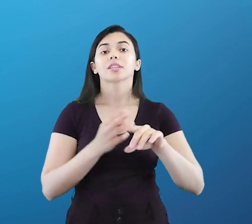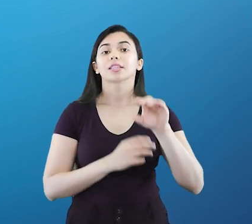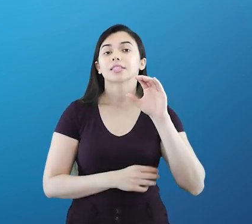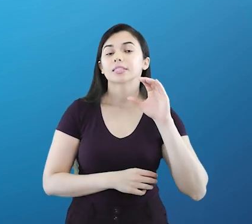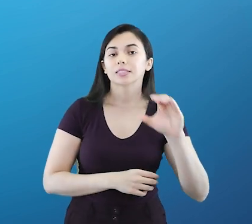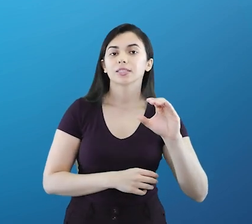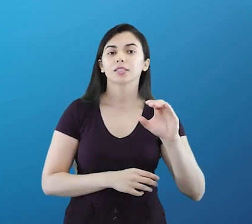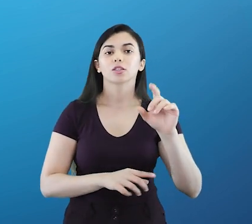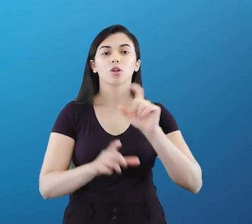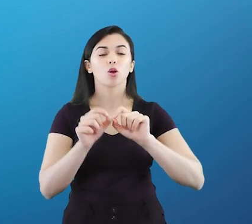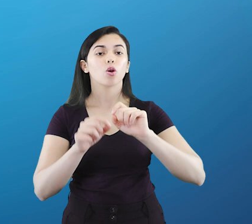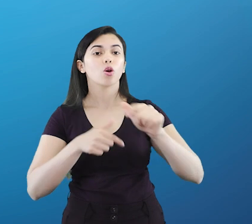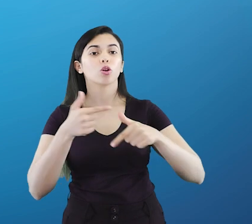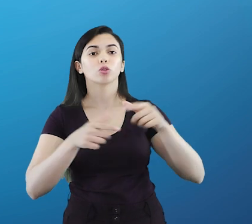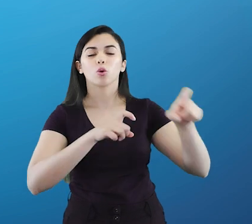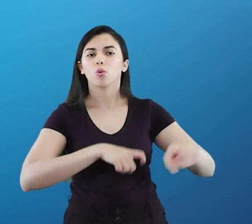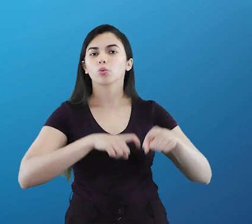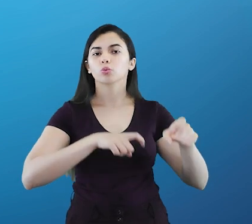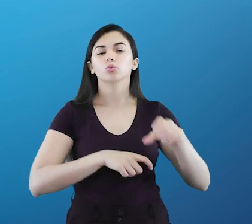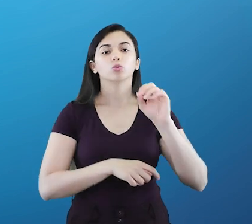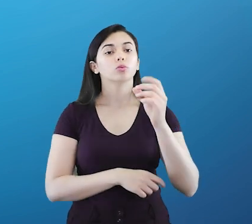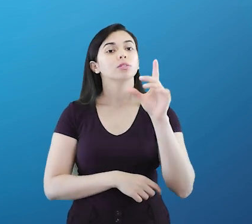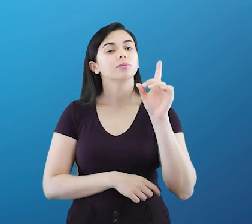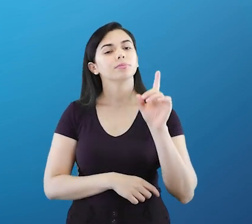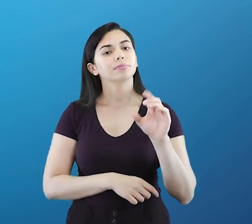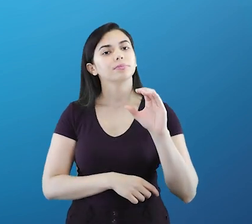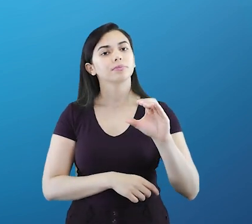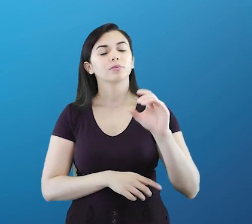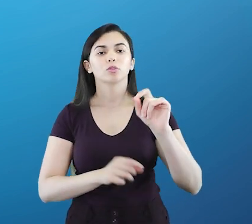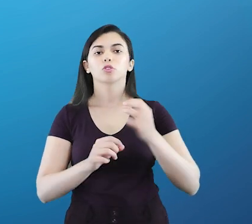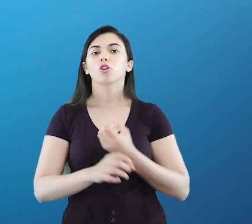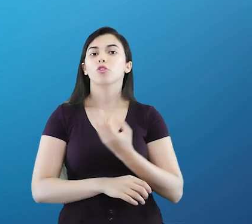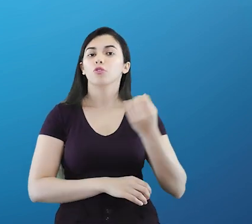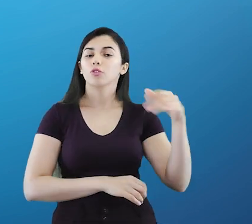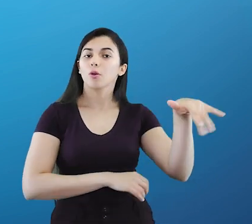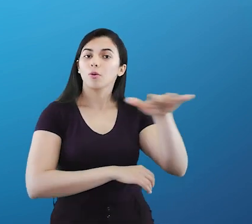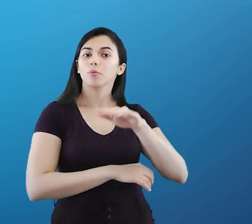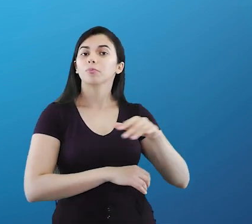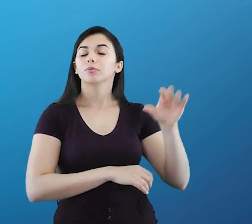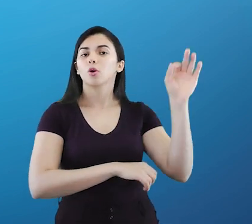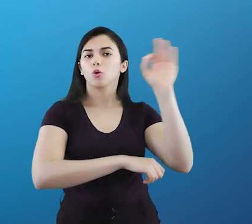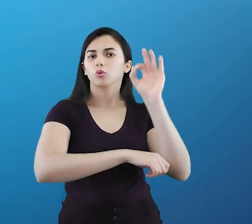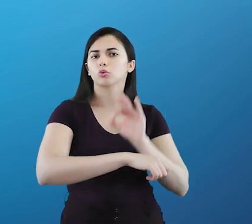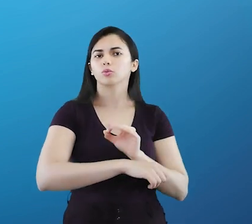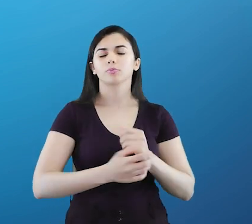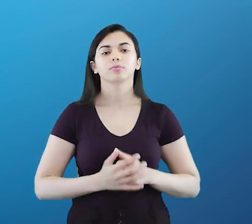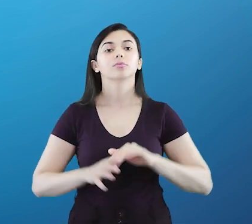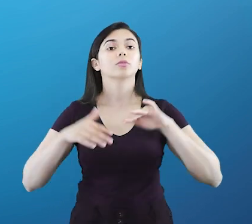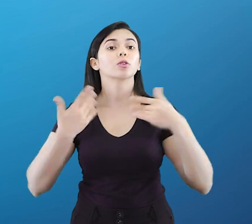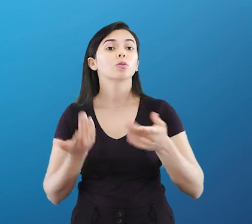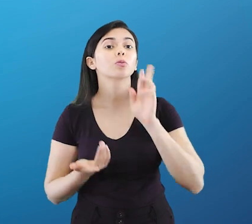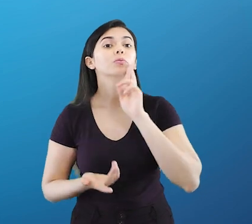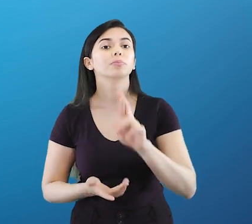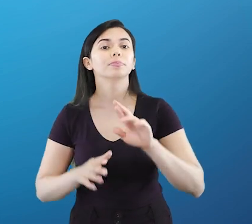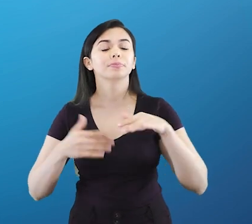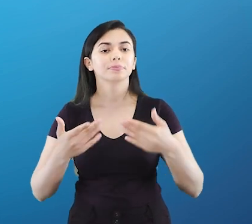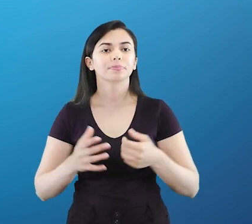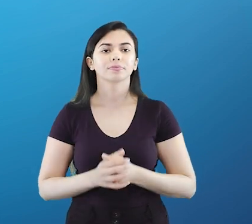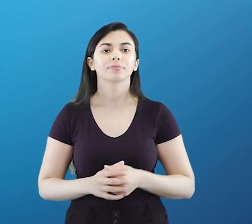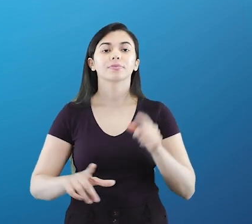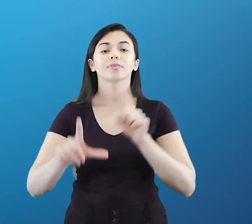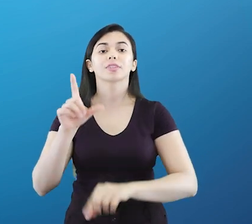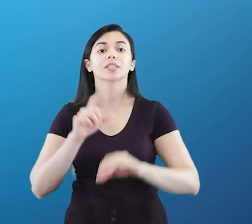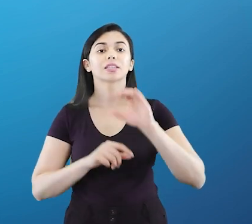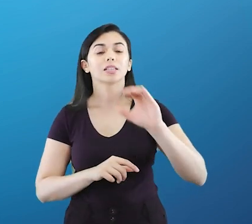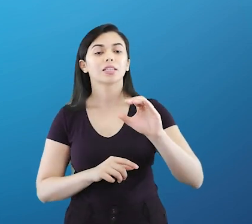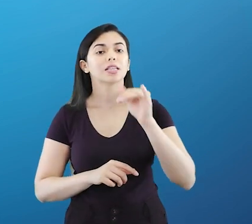alagadas. D. Viagens para áreas com alta incidência de mosquito. Qual é a nossa resposta? Letra